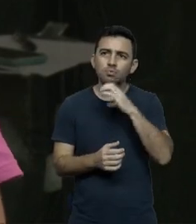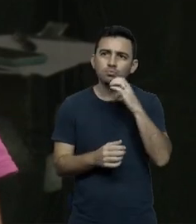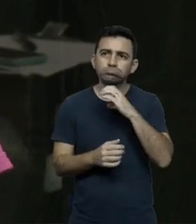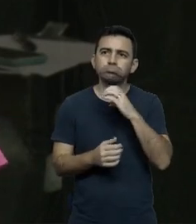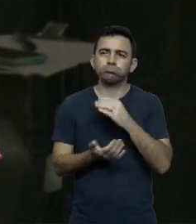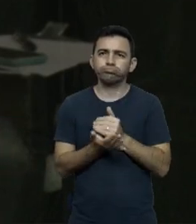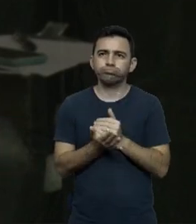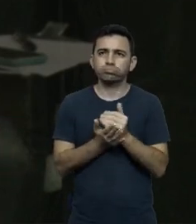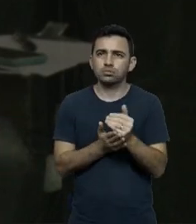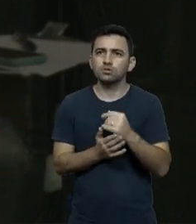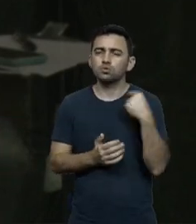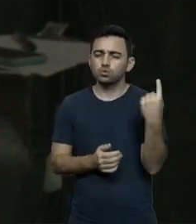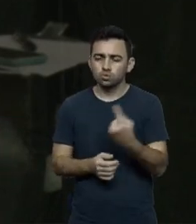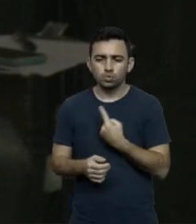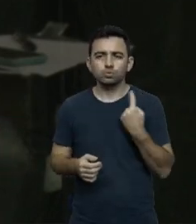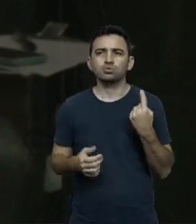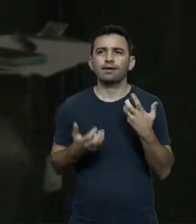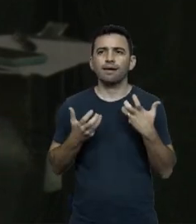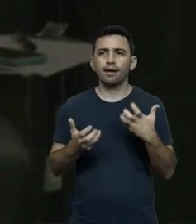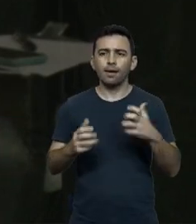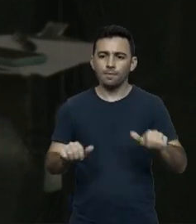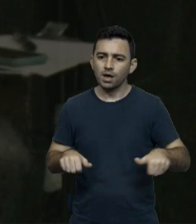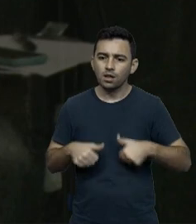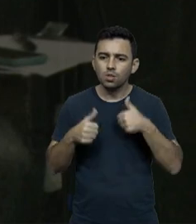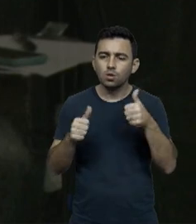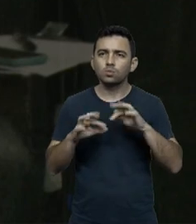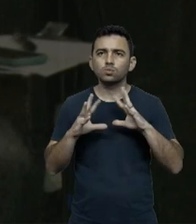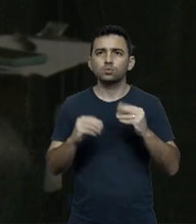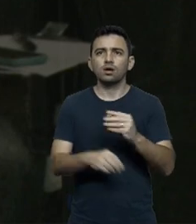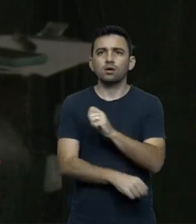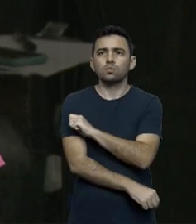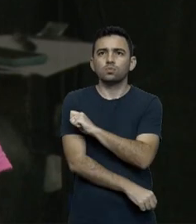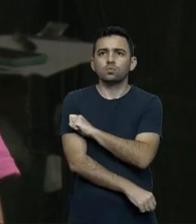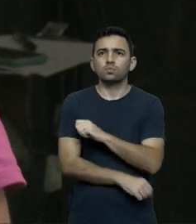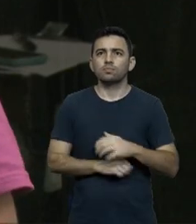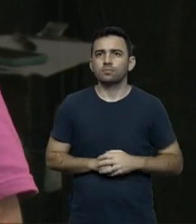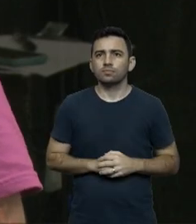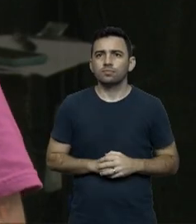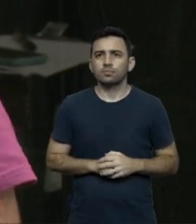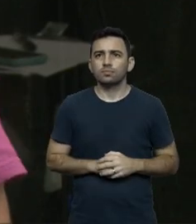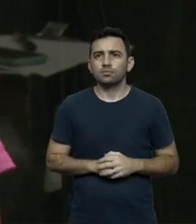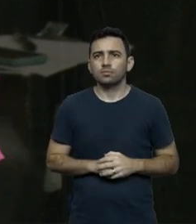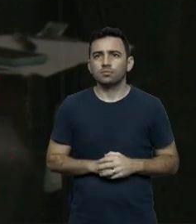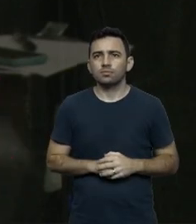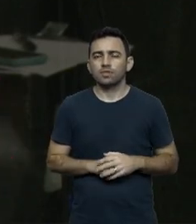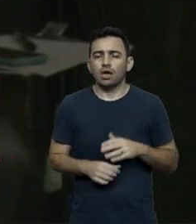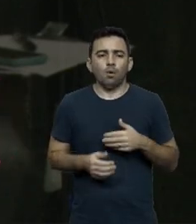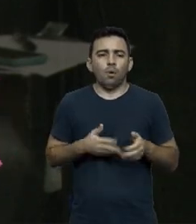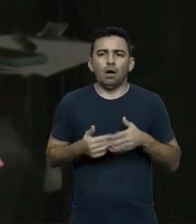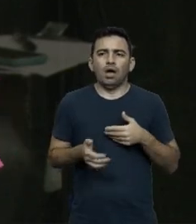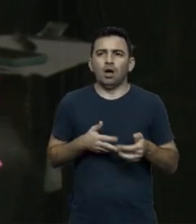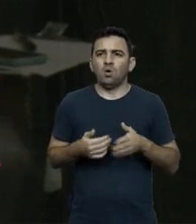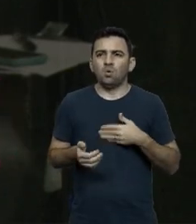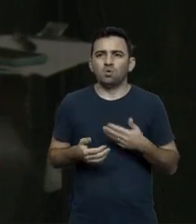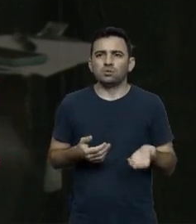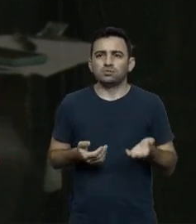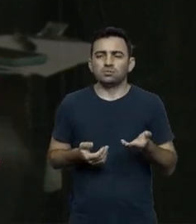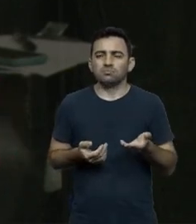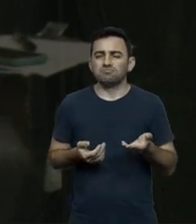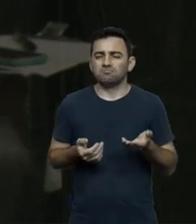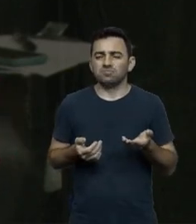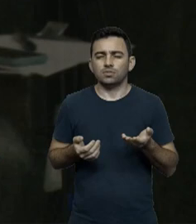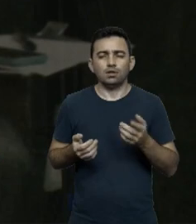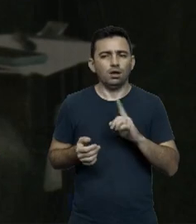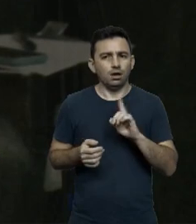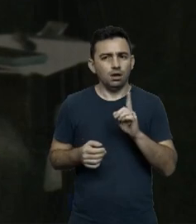porque eu sei que todos nós aqui queremos o melhor pelos nossos alunos ninguém quer fazer qualquer coisa de qualquer jeito nos nossos alunos